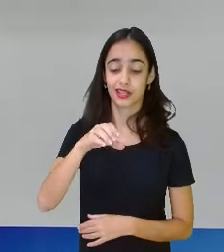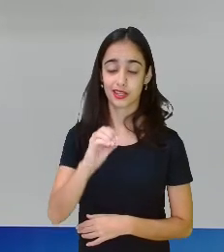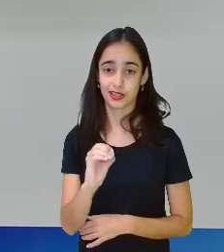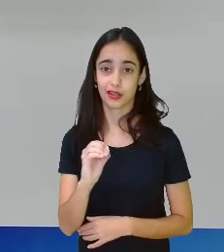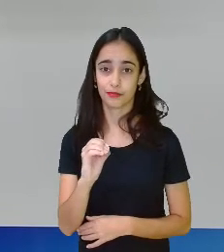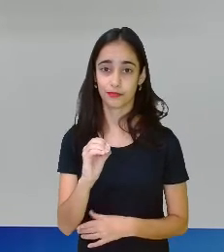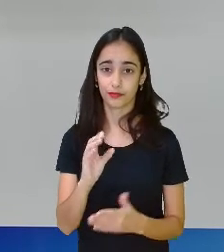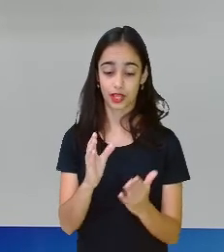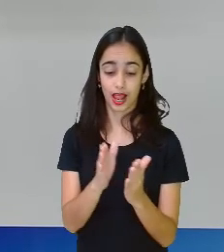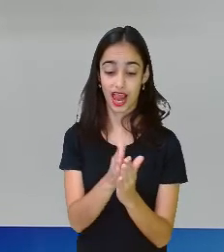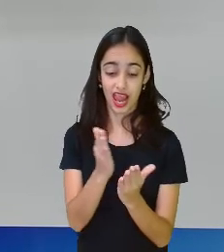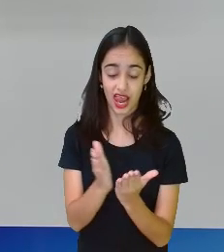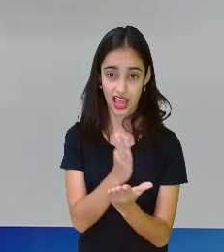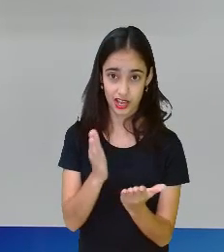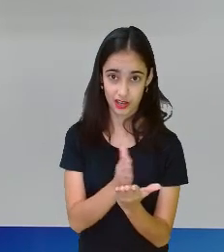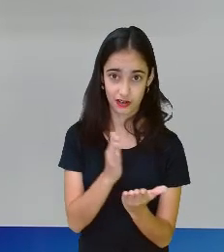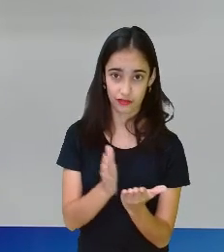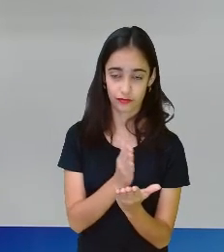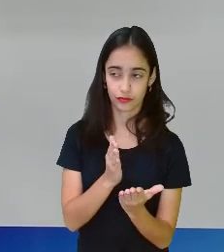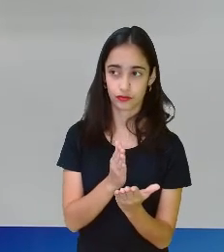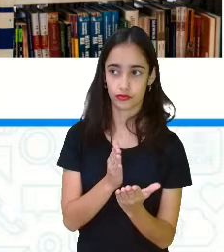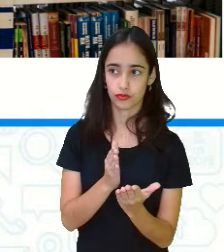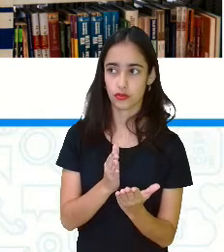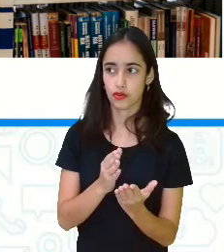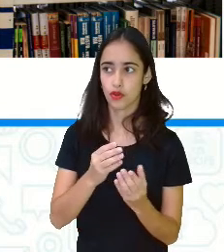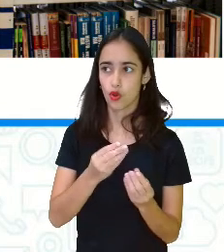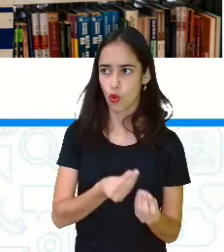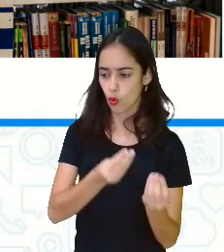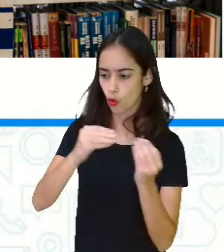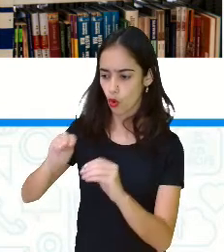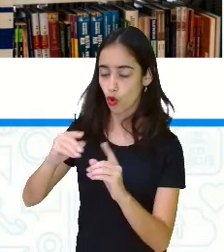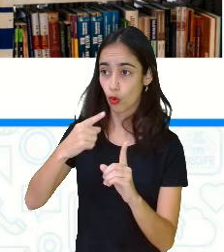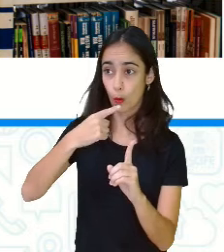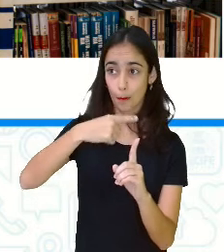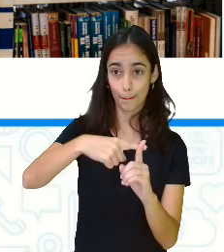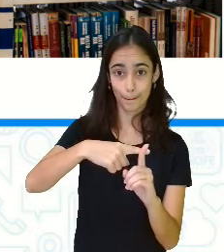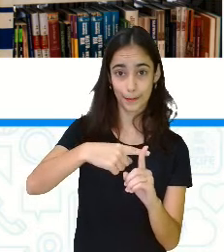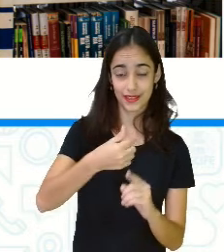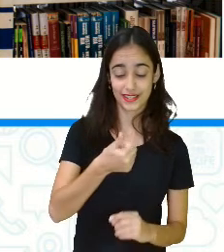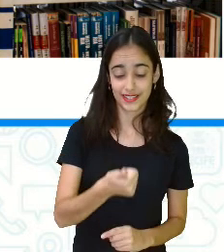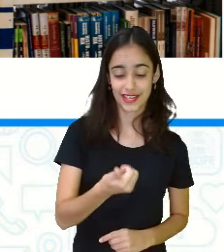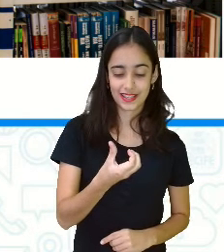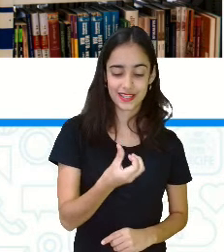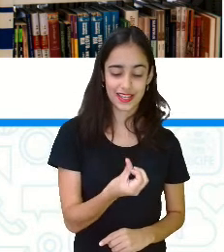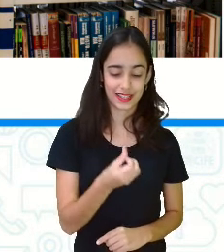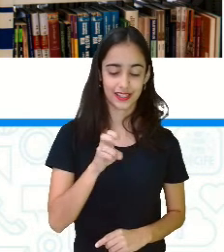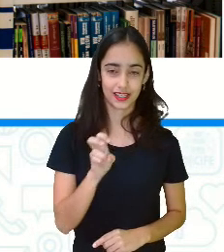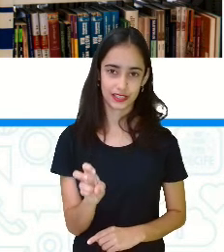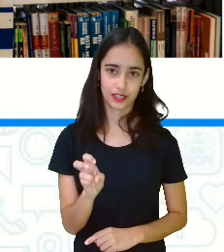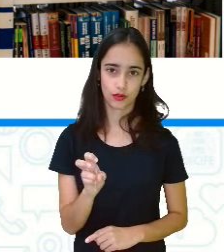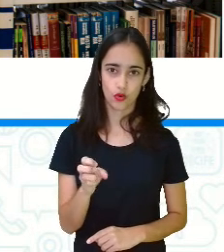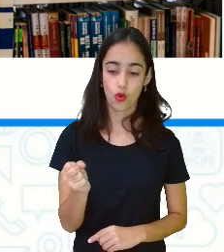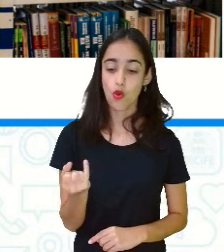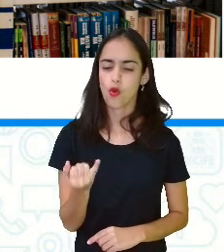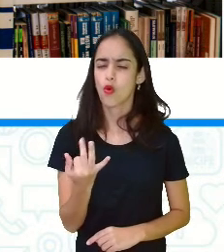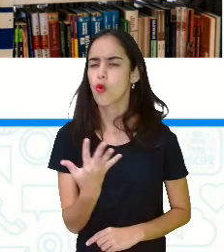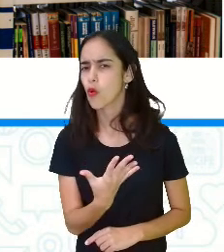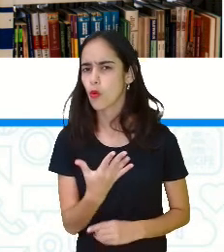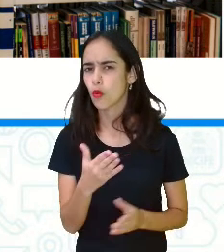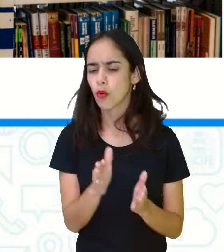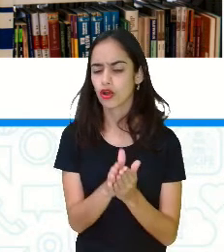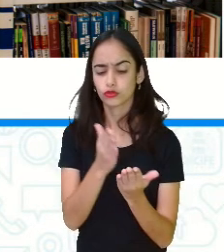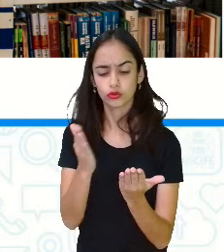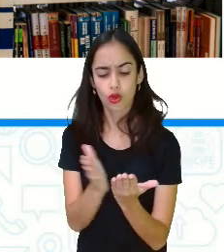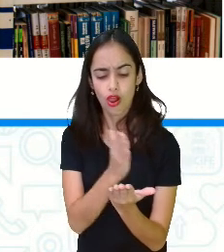eu vou realizar uma adição. Foram colocados mais 165. Quantos livros